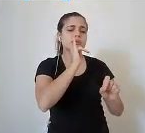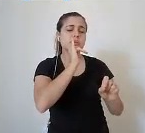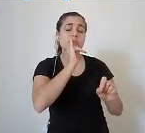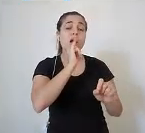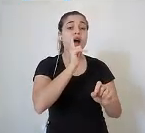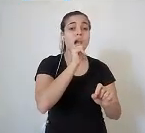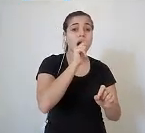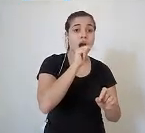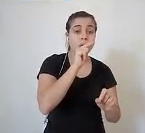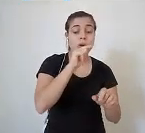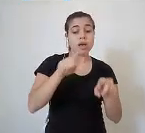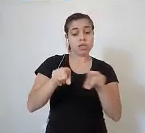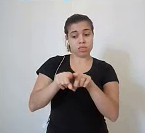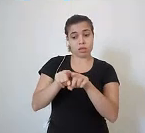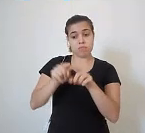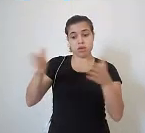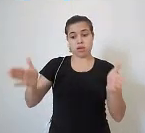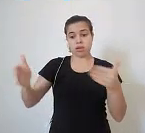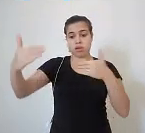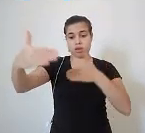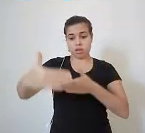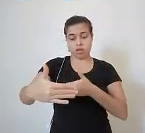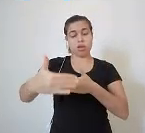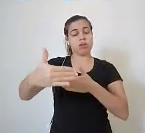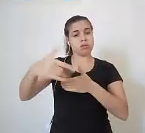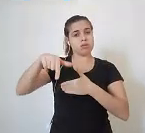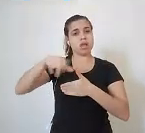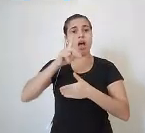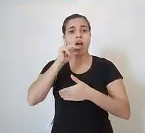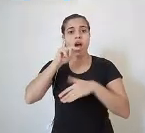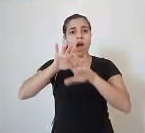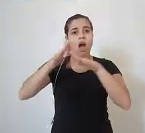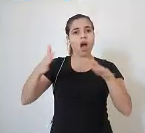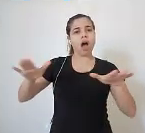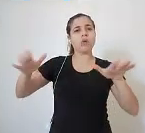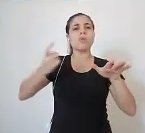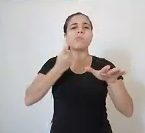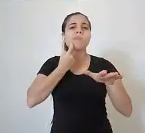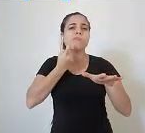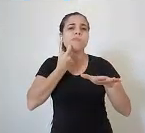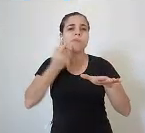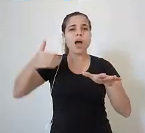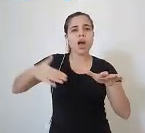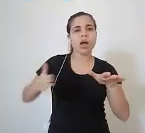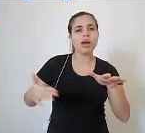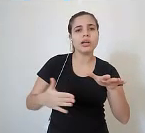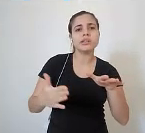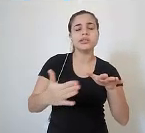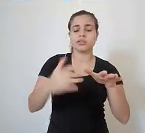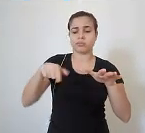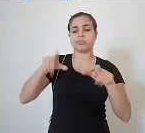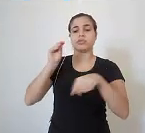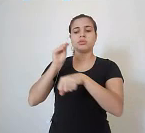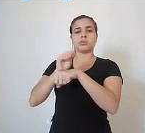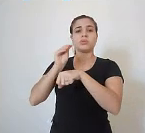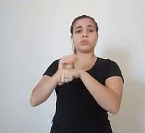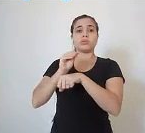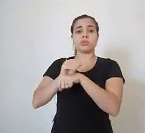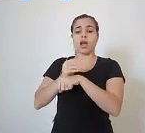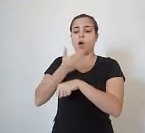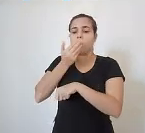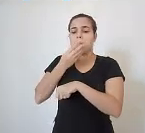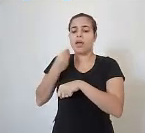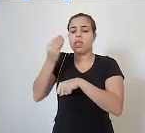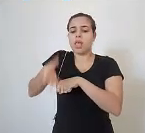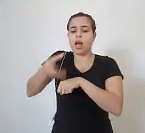correção do pH, tanto do solo quanto da água, por exemplo, num aquário, né, interferindo nas relações ecológicas